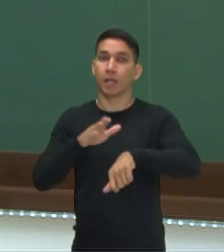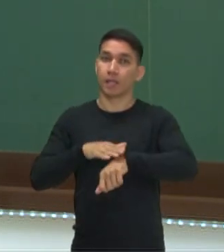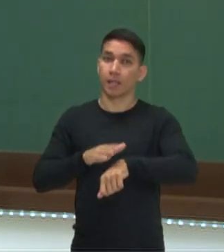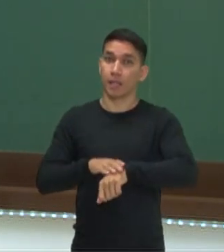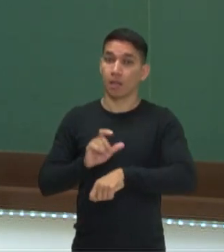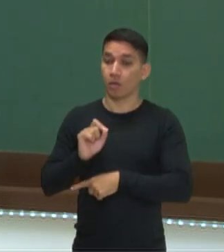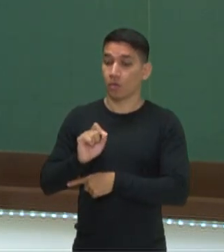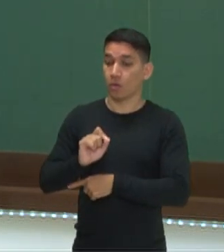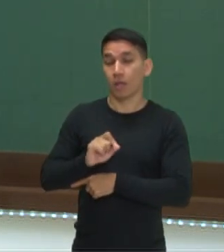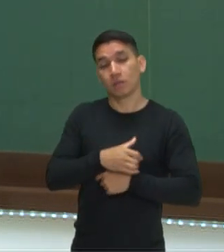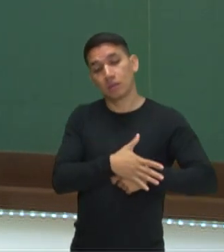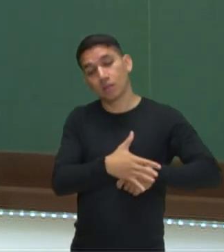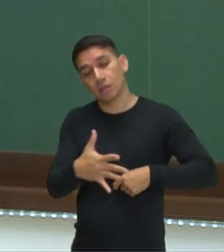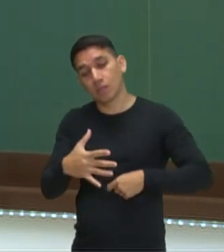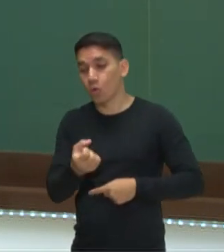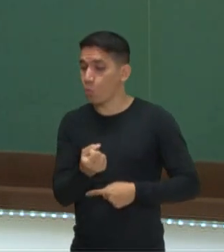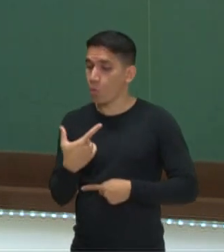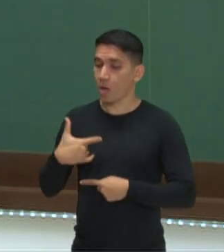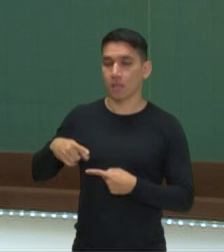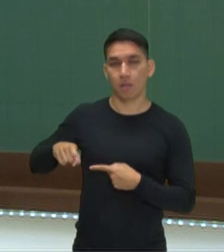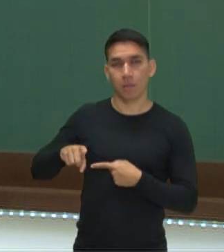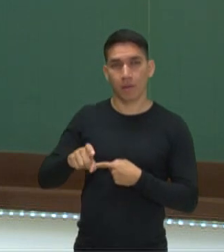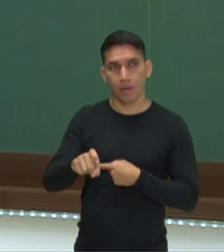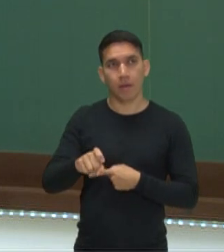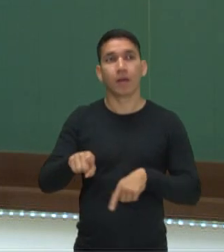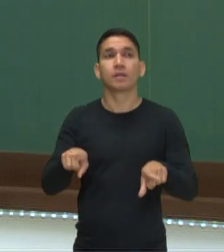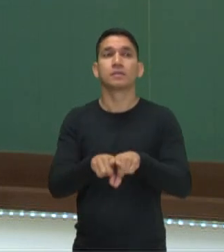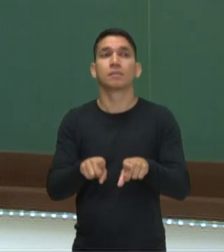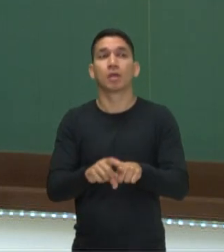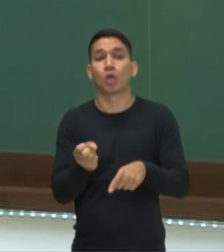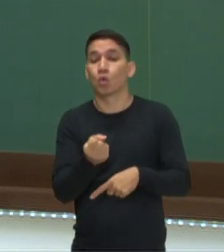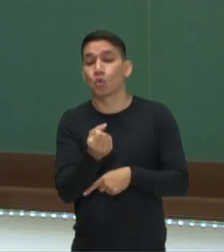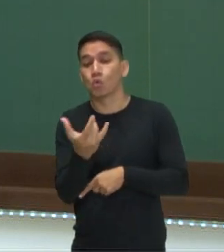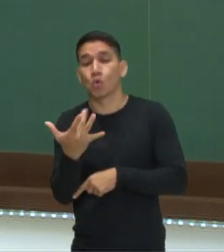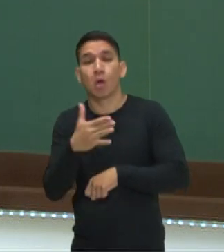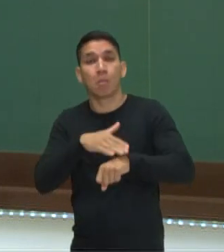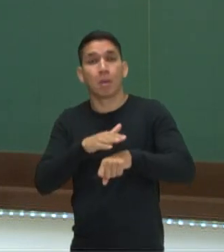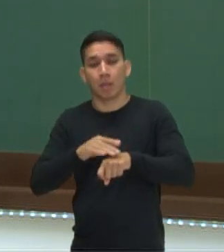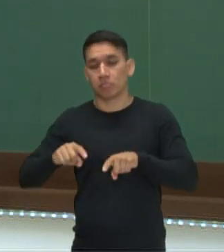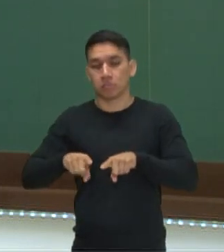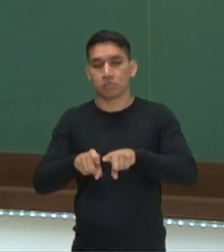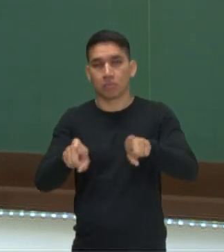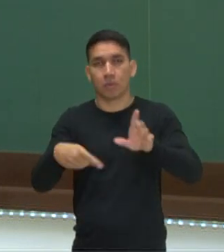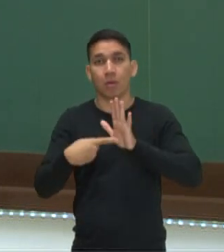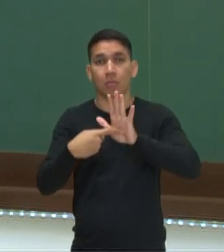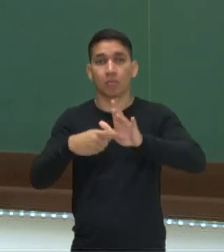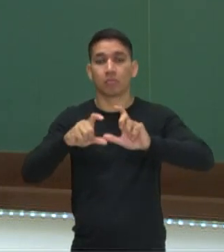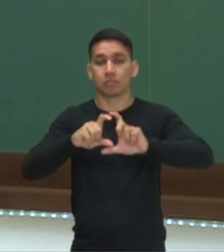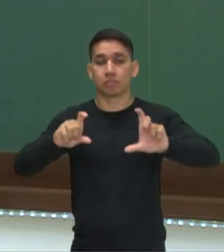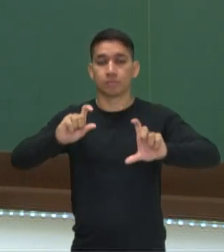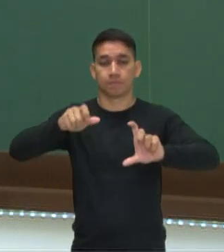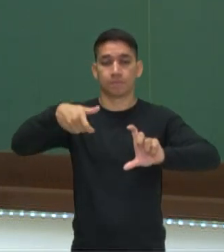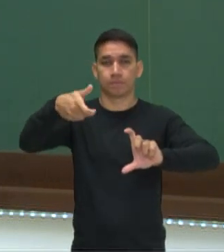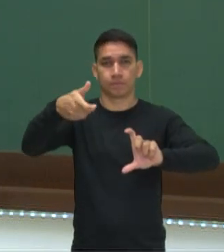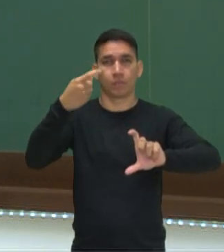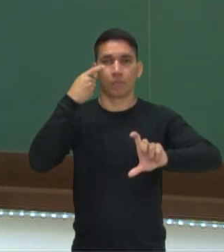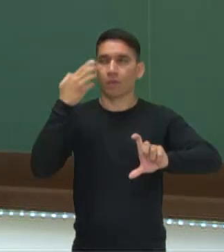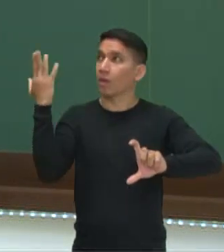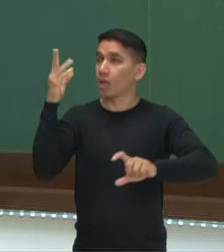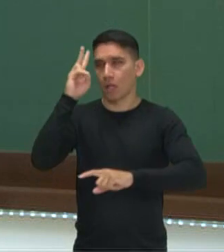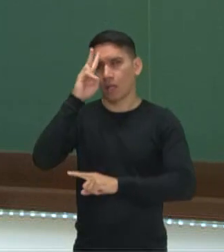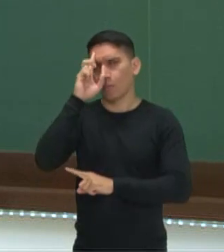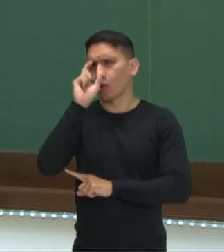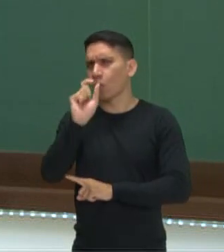tempo, depois o número de bactérias e esse número de bactérias aqui representado em forma de potência. Então, vamos lembrar o